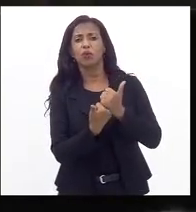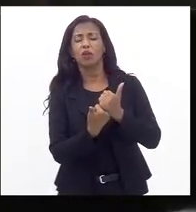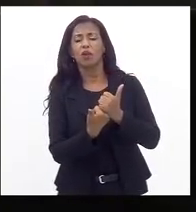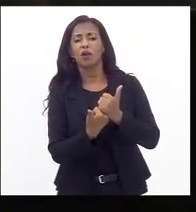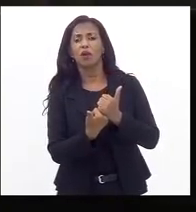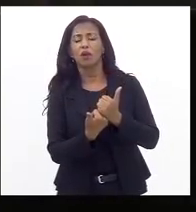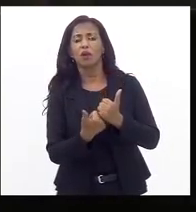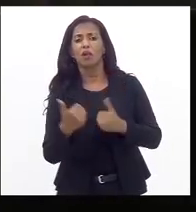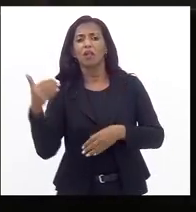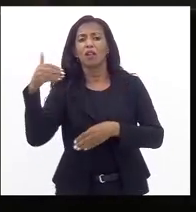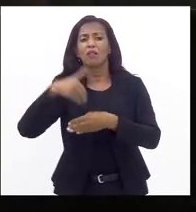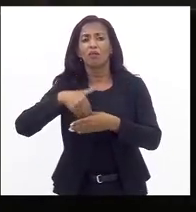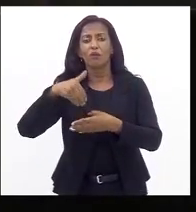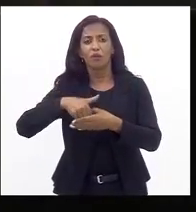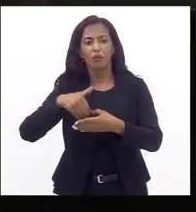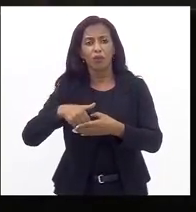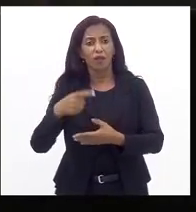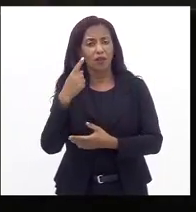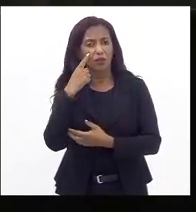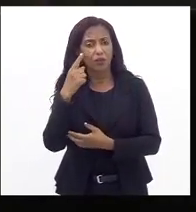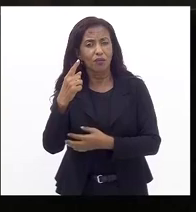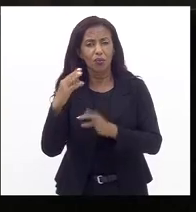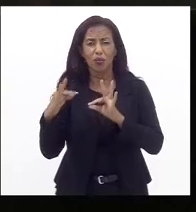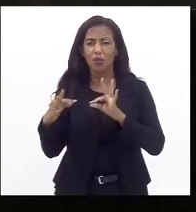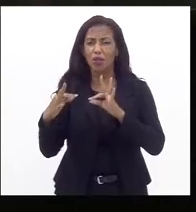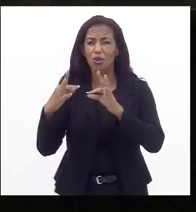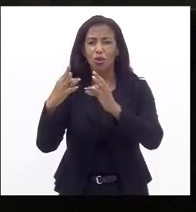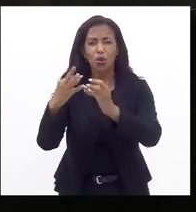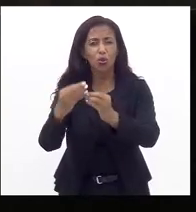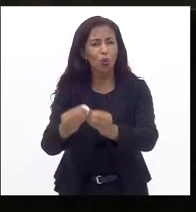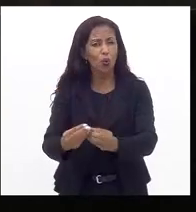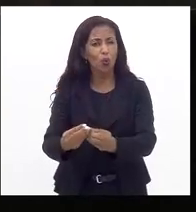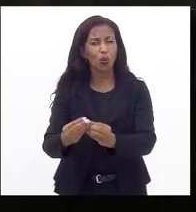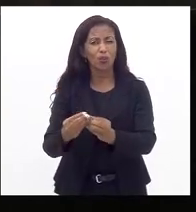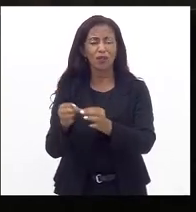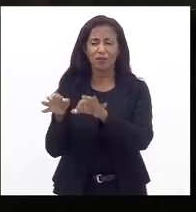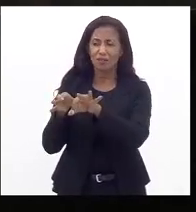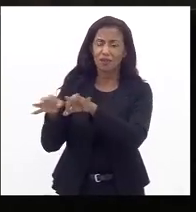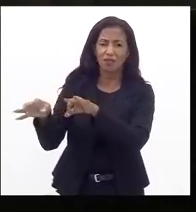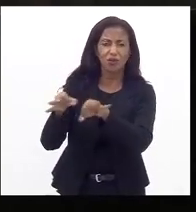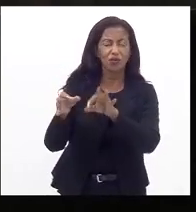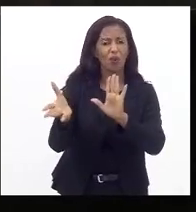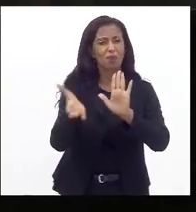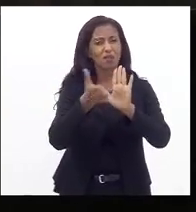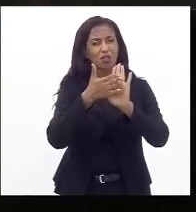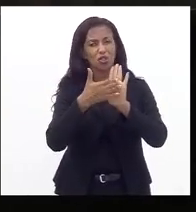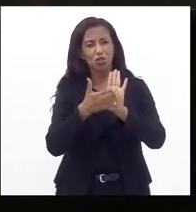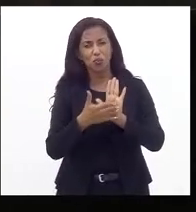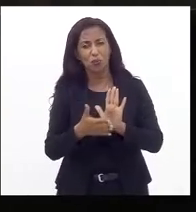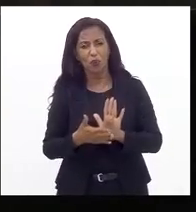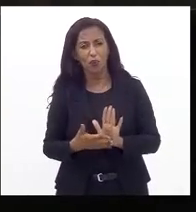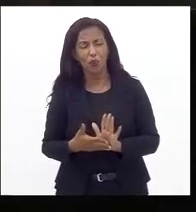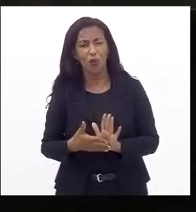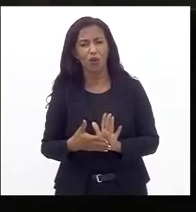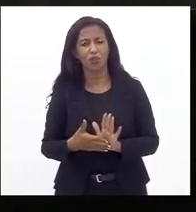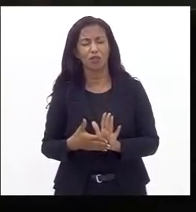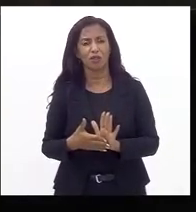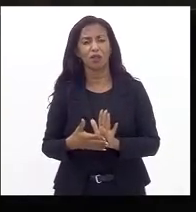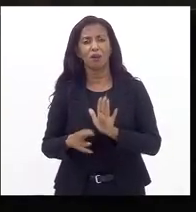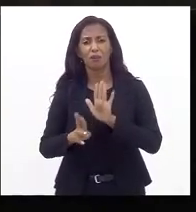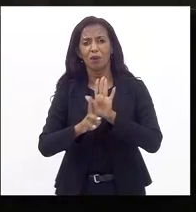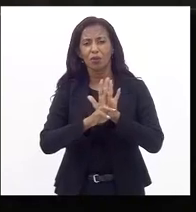a pouco viu que todas as medidas propostas pelos